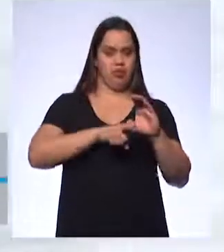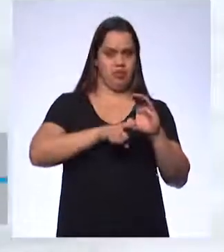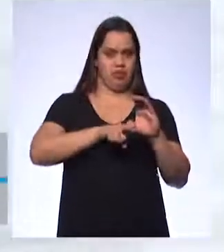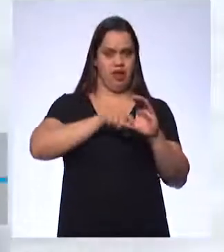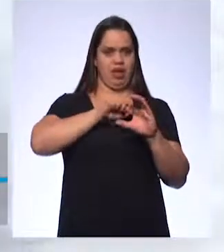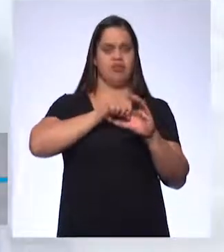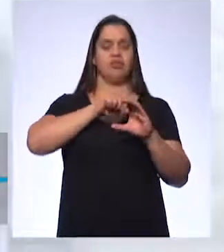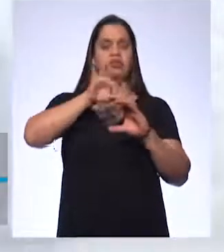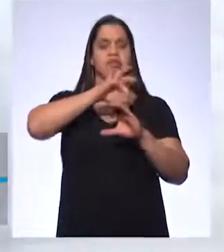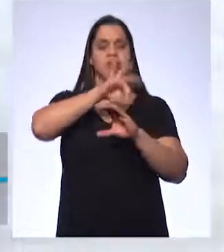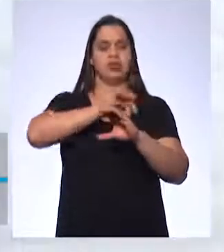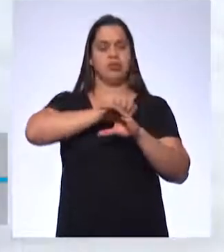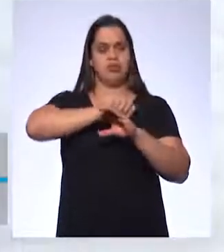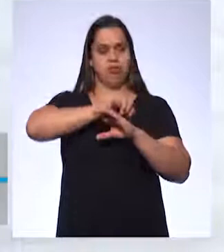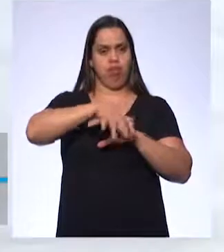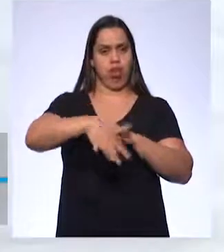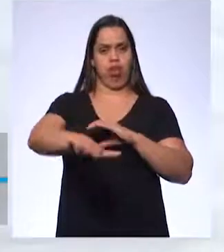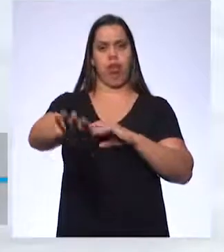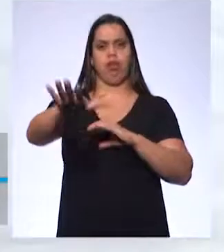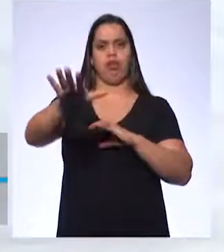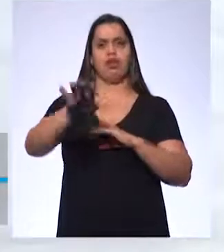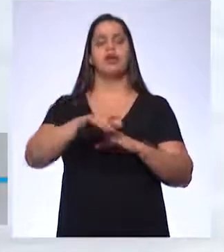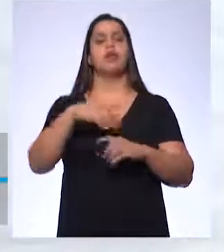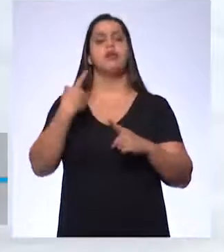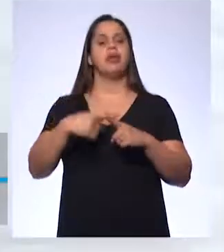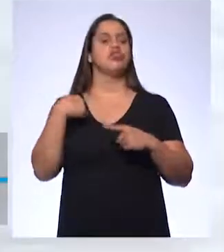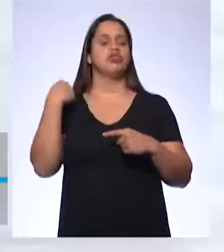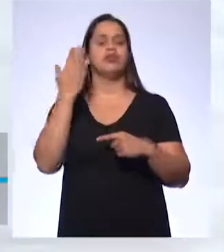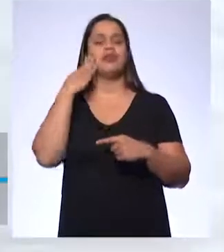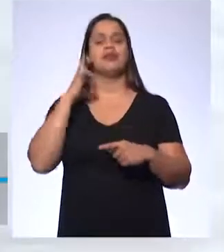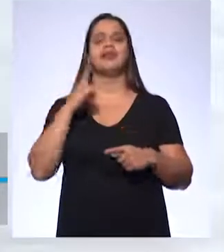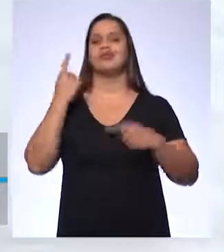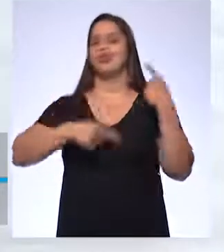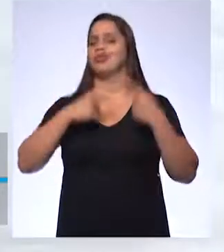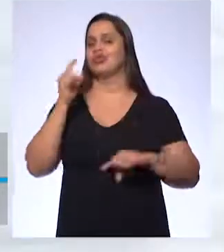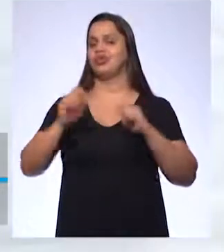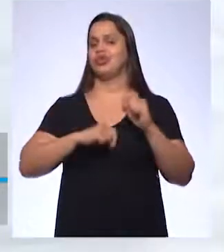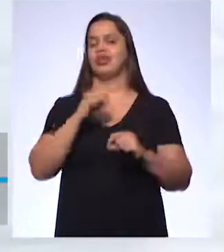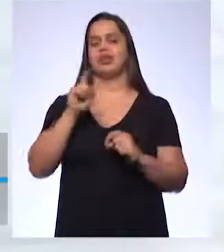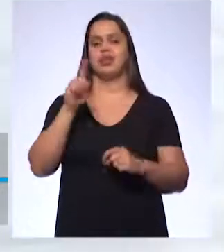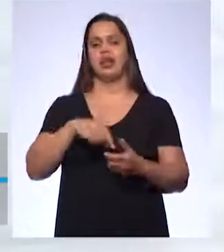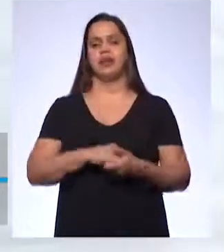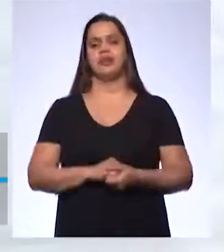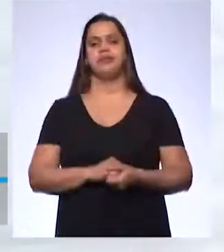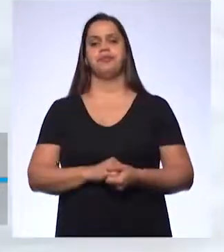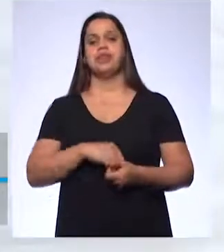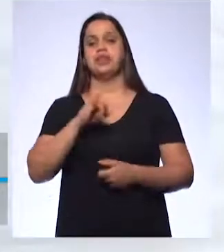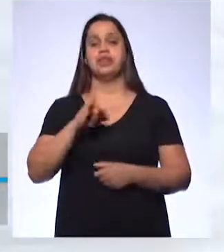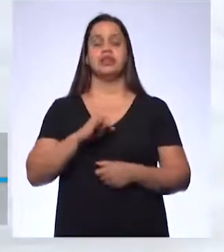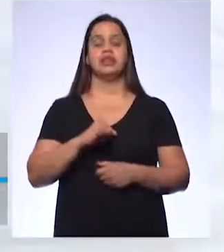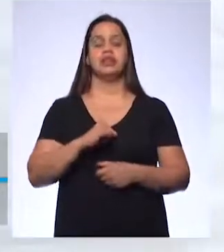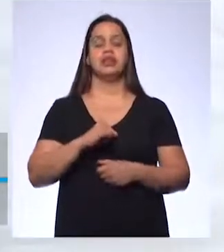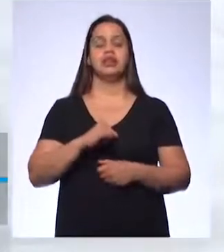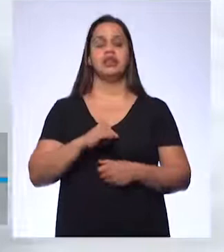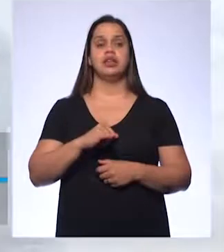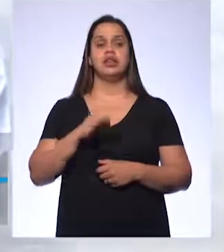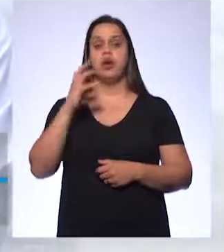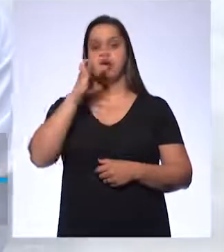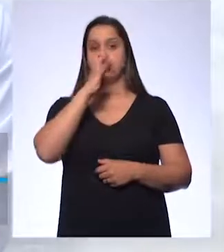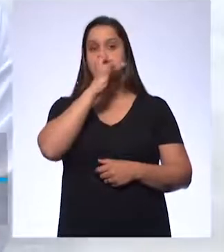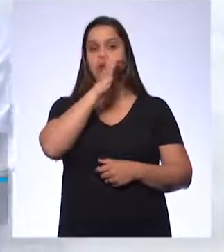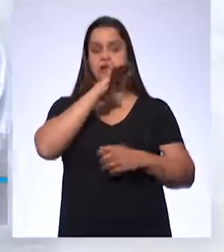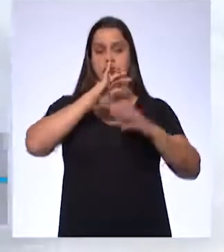Então, a gente sabe que existe aí uma discussão se o aquecimento global está acontecendo, não